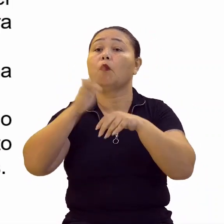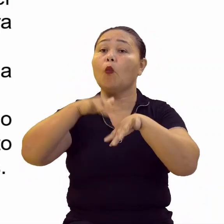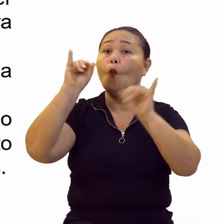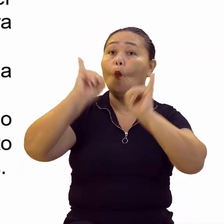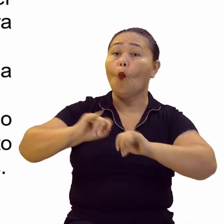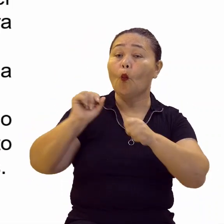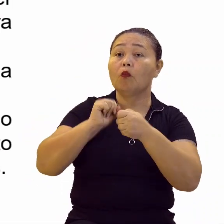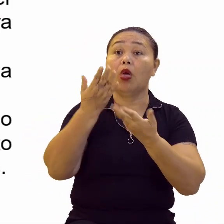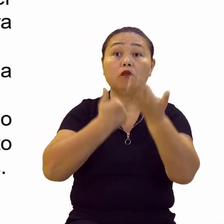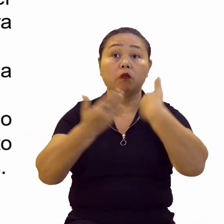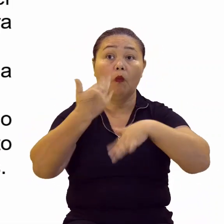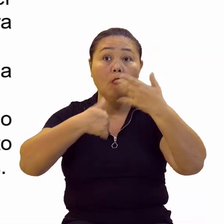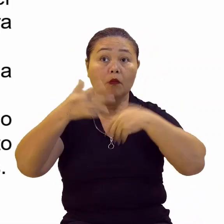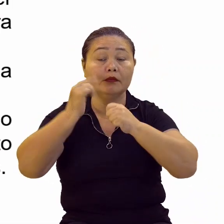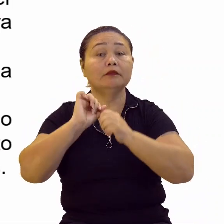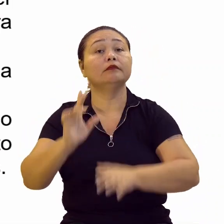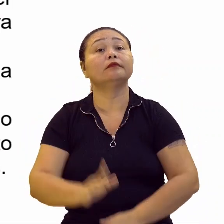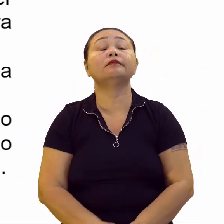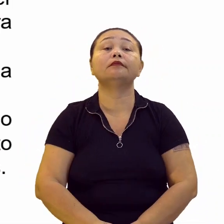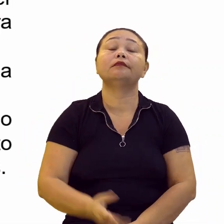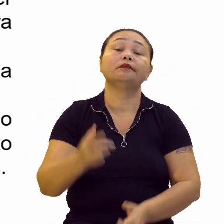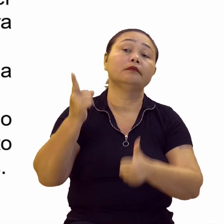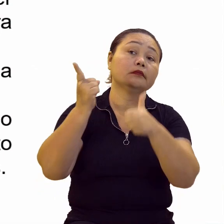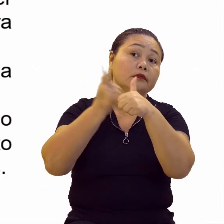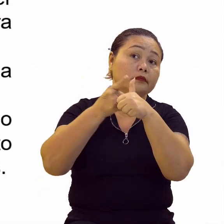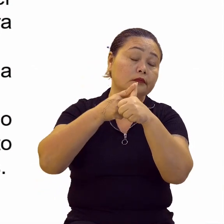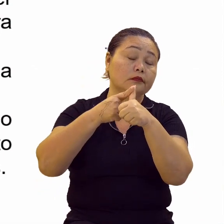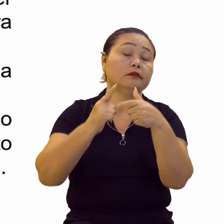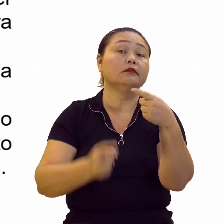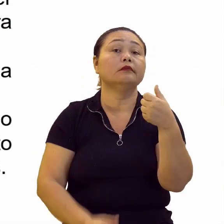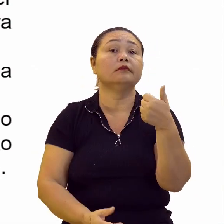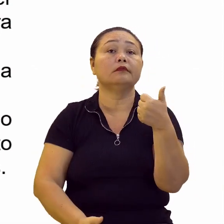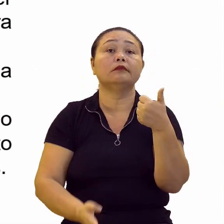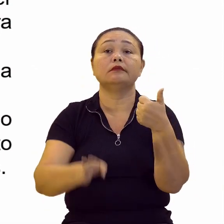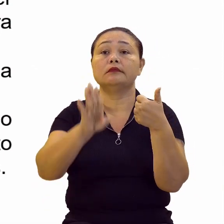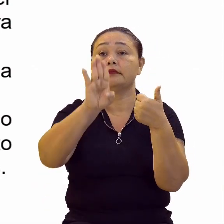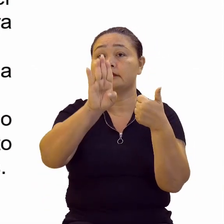ver. 1. Na